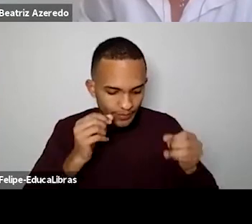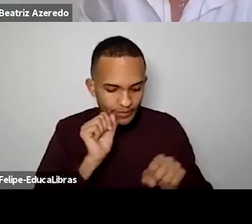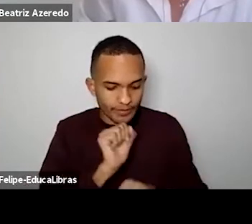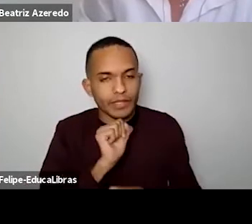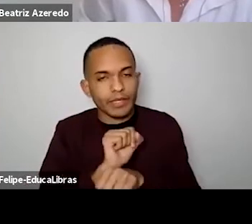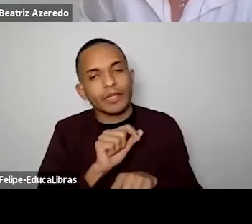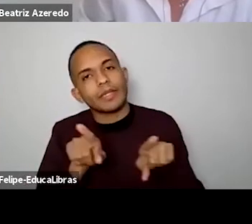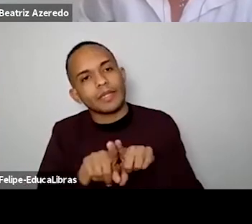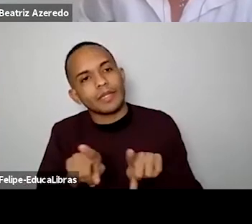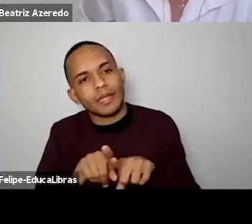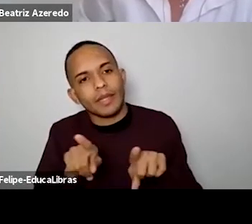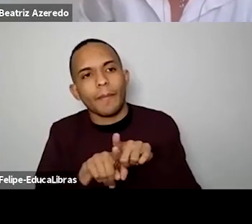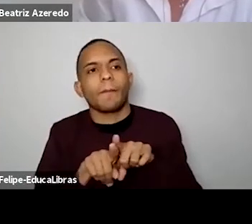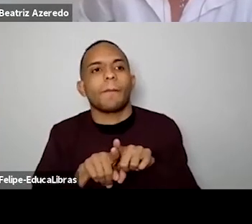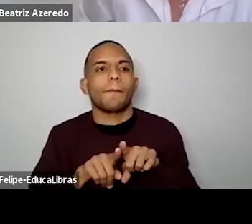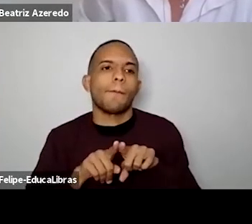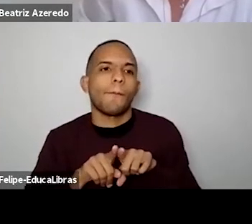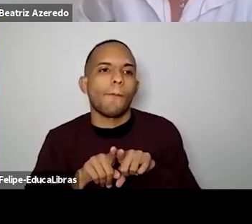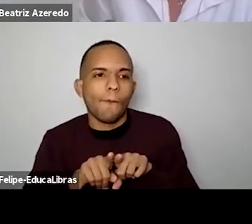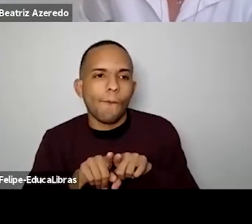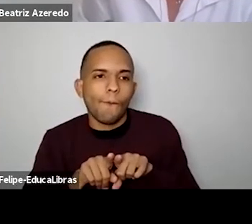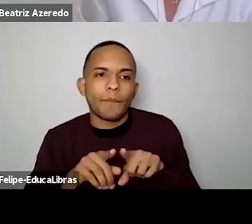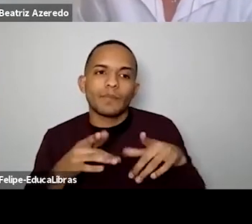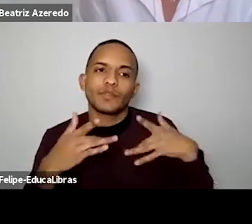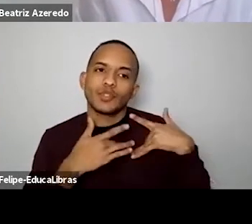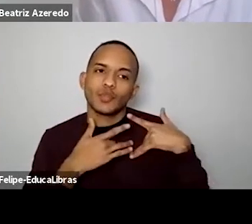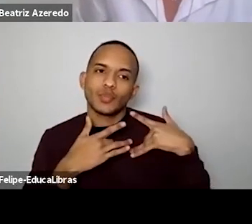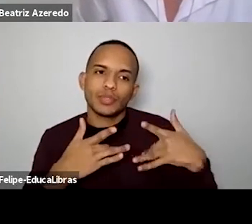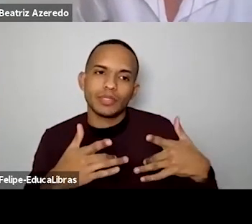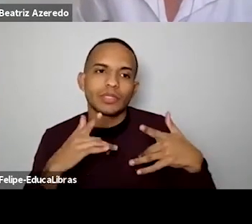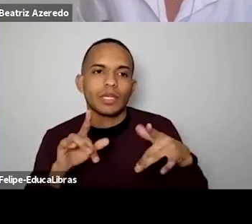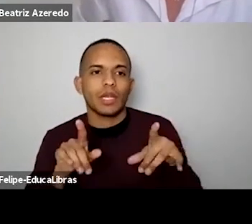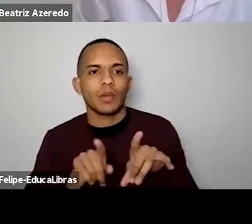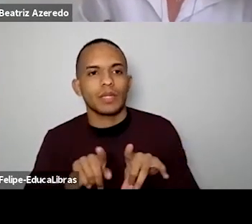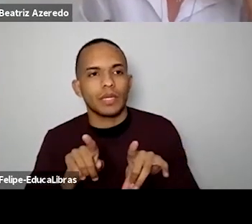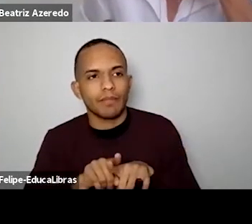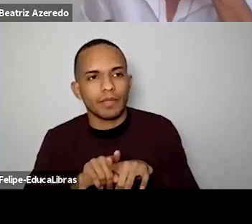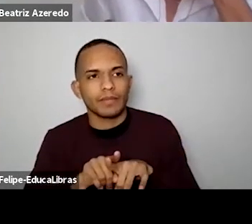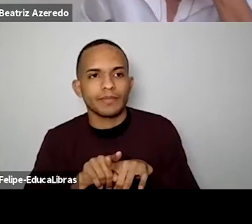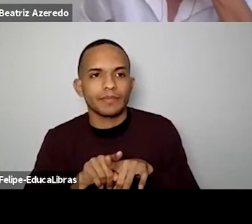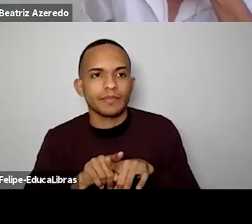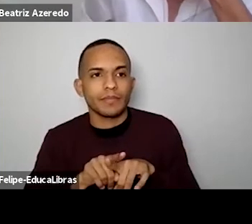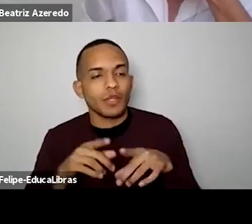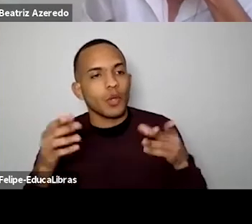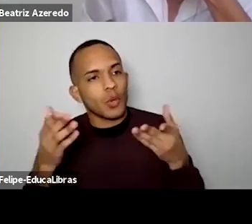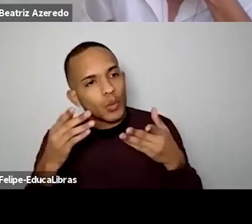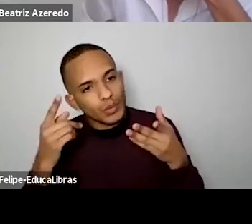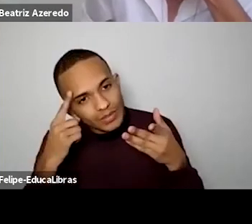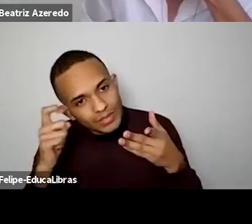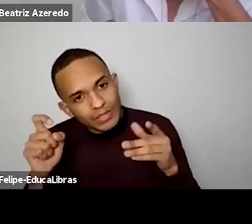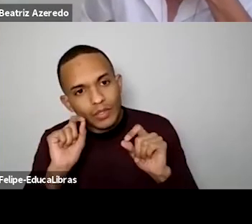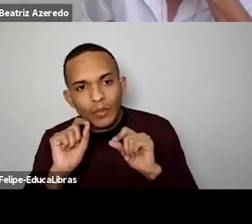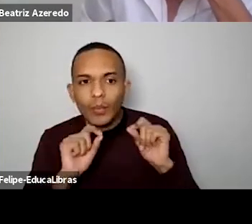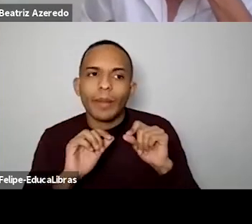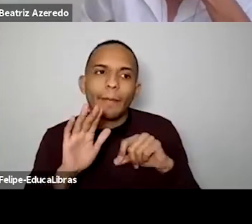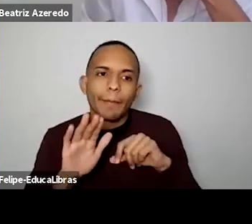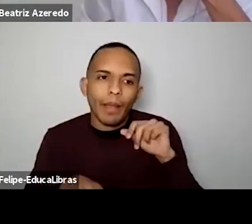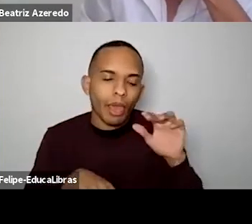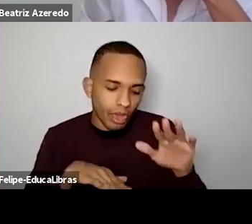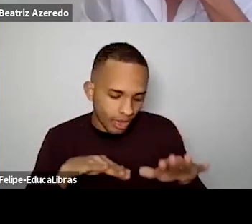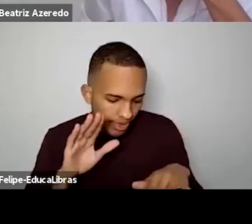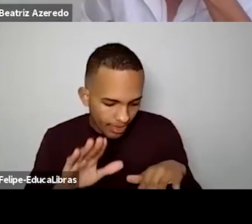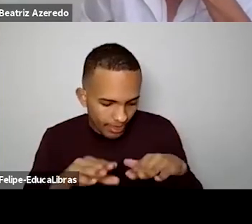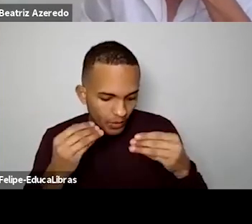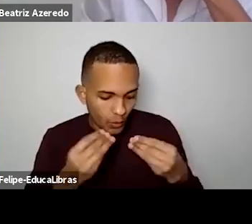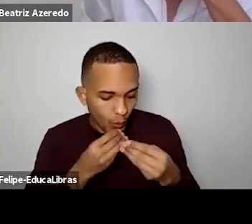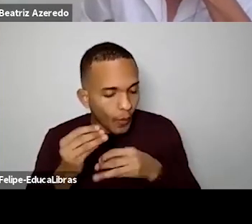questões de histórias de doação, de voluntariado, né? E a ideia é colocar ali mesmo passo a passo, o que a